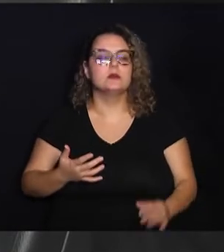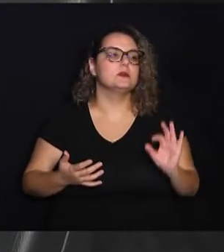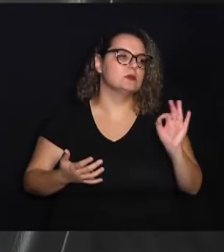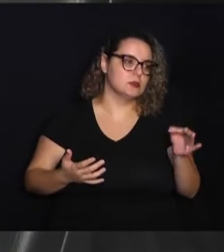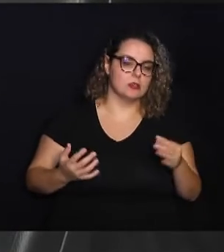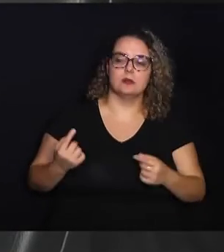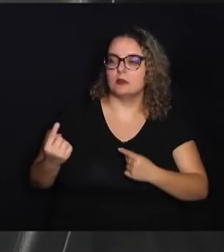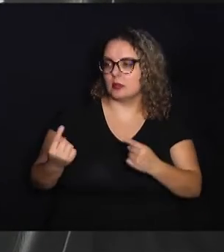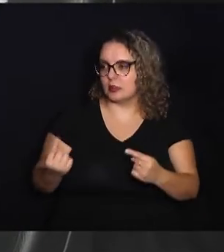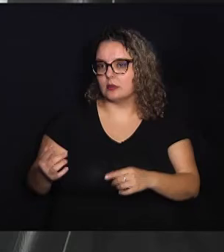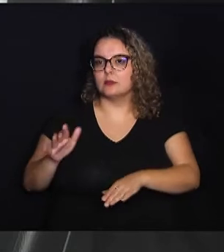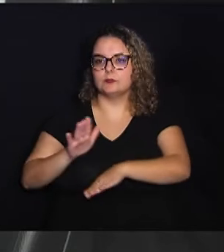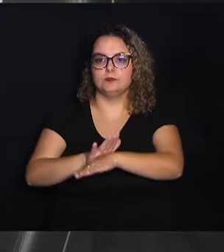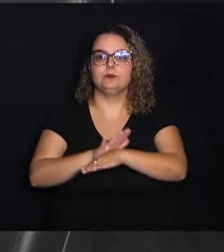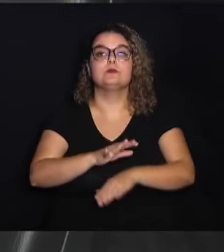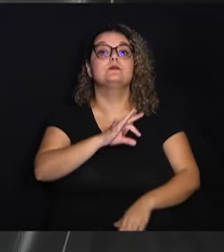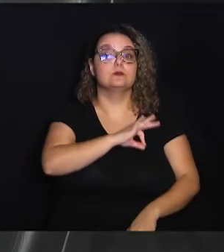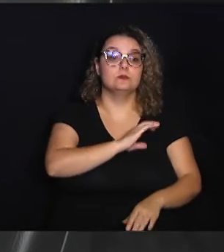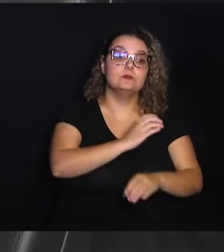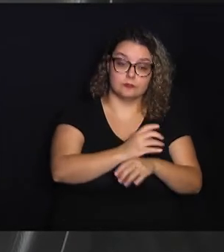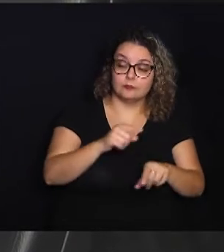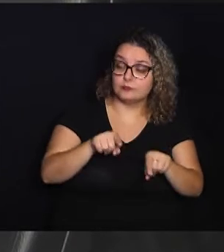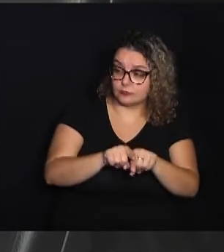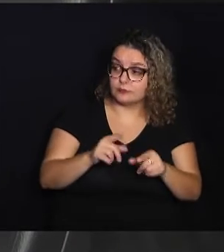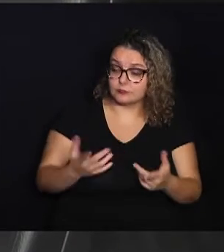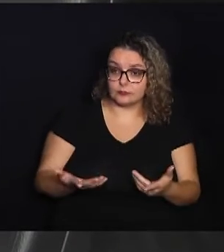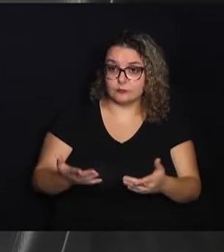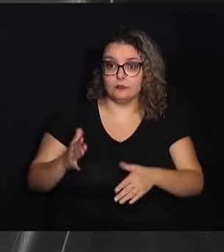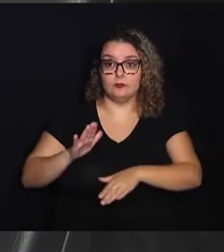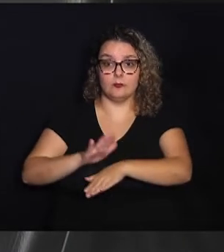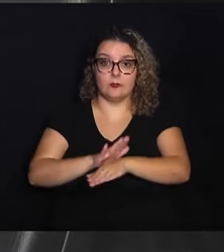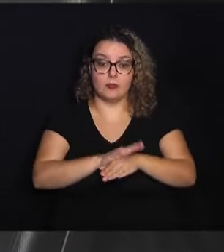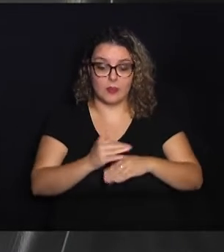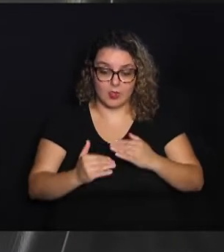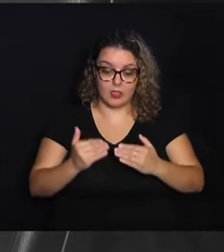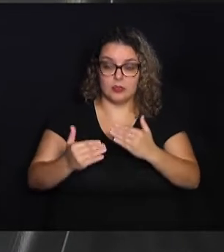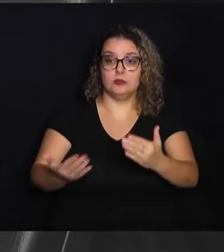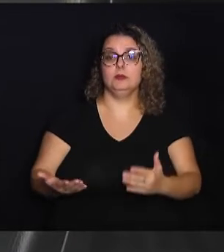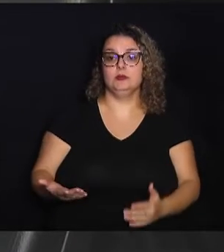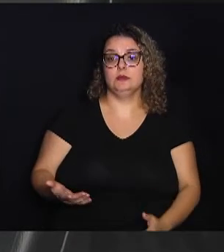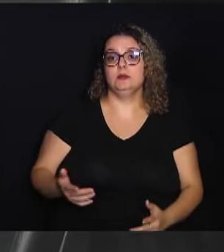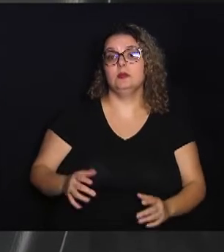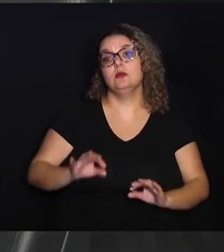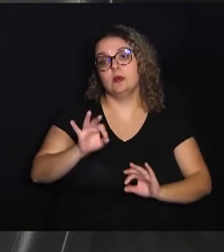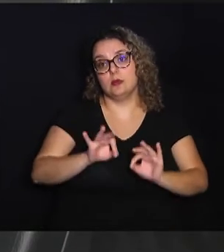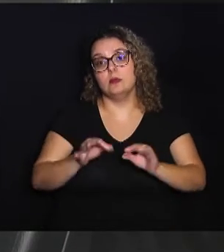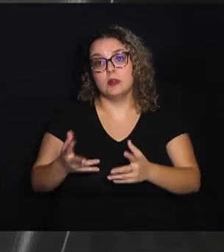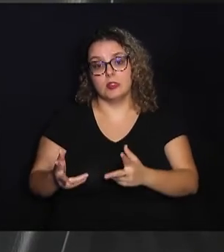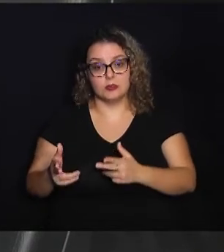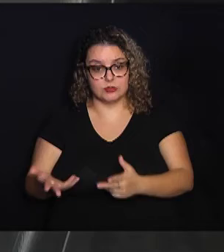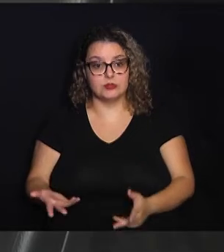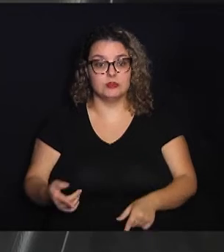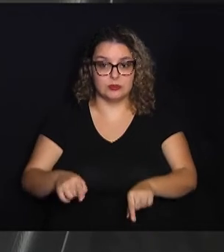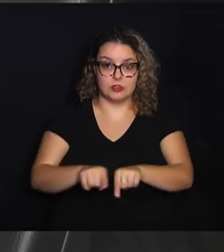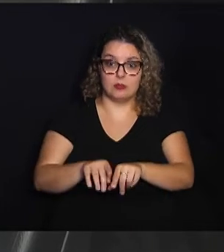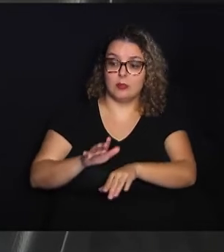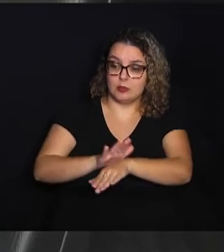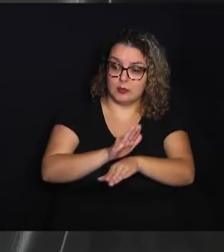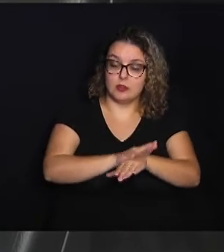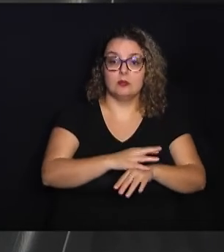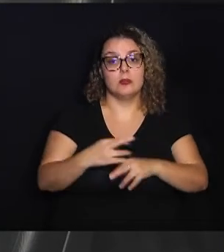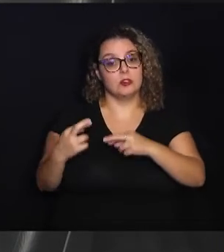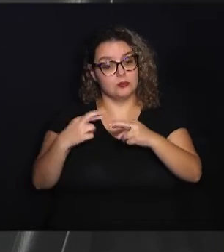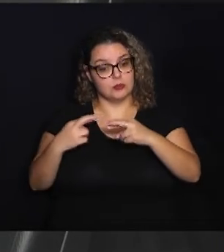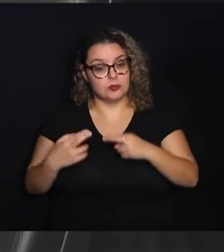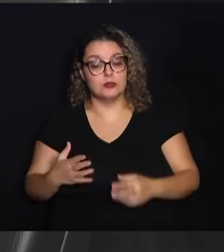faz a colaboração. E a Polícia Civil também, ela corrobora nesse mesmo planejamento, né, também ajudando na investigação,